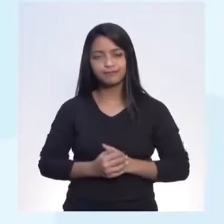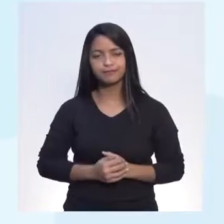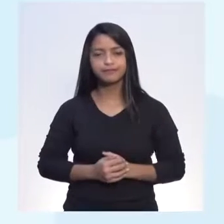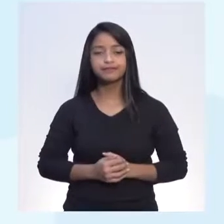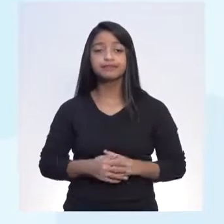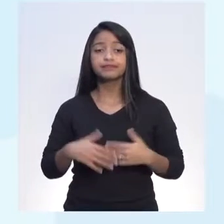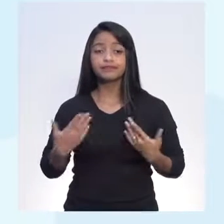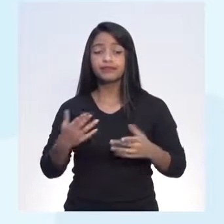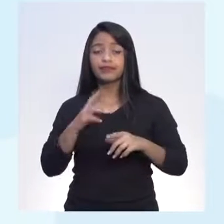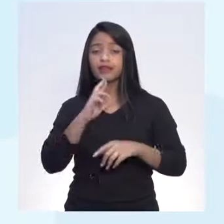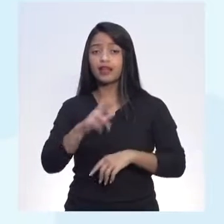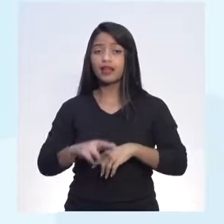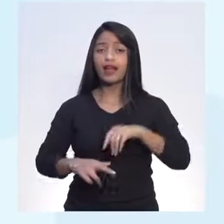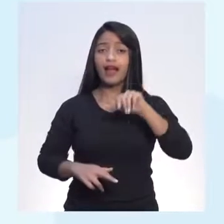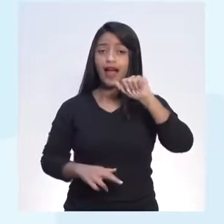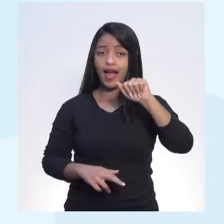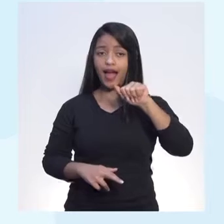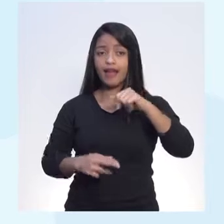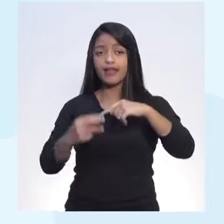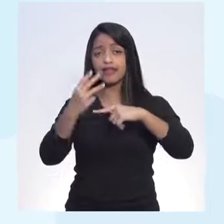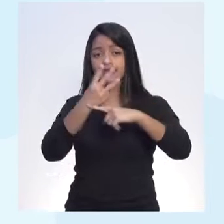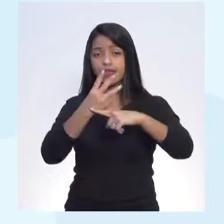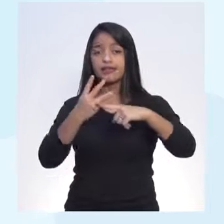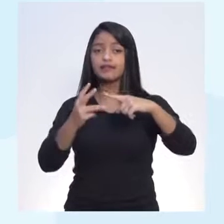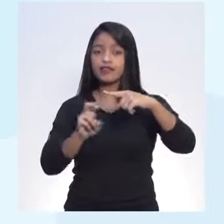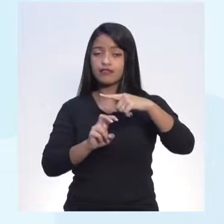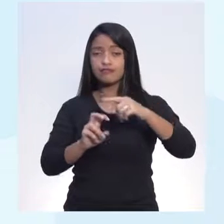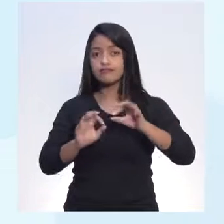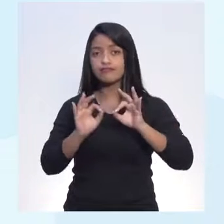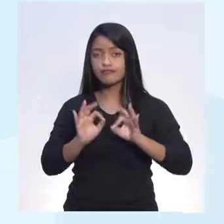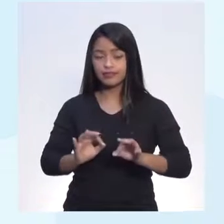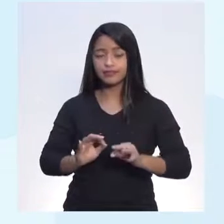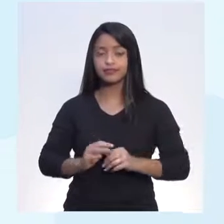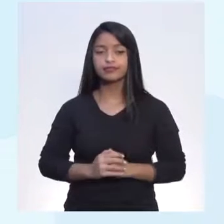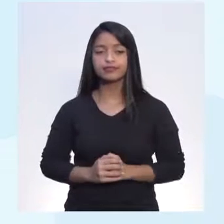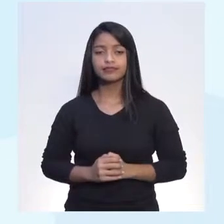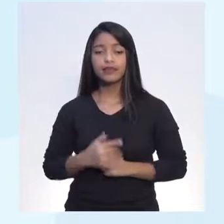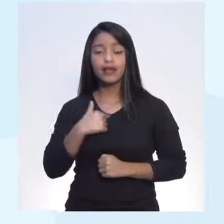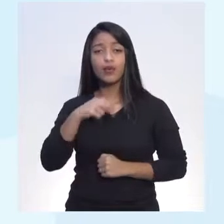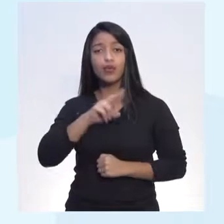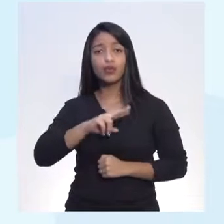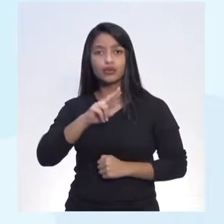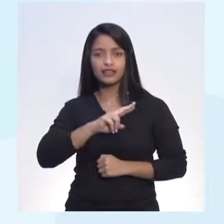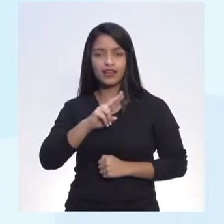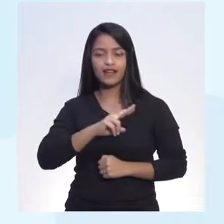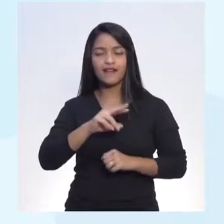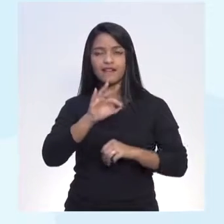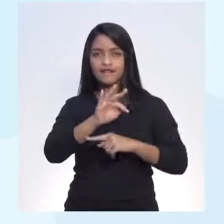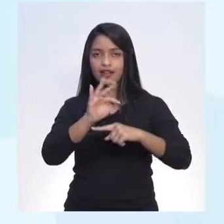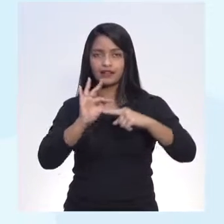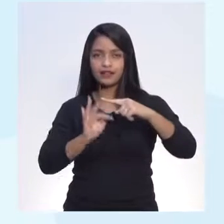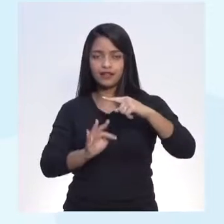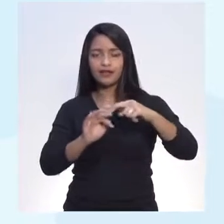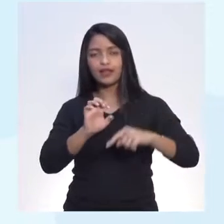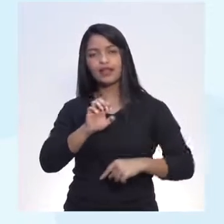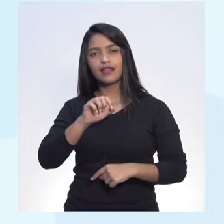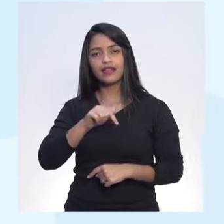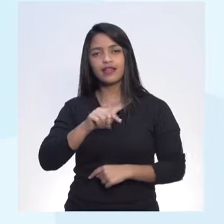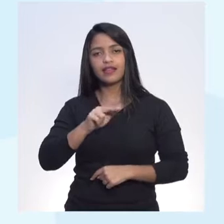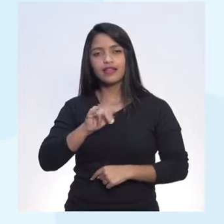Então, como já estão em frações equivalentes, eu estou usando o método aí da fração equivalente, eu posso dividir em